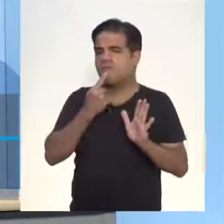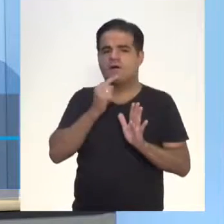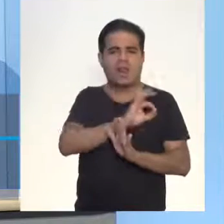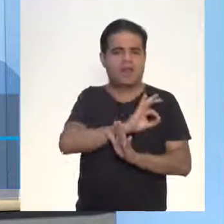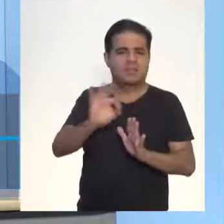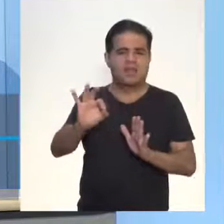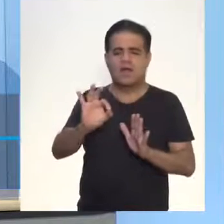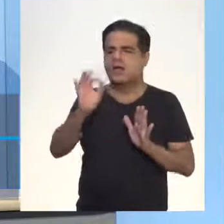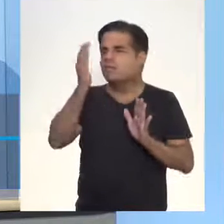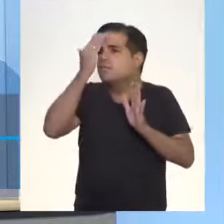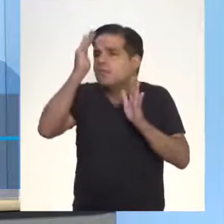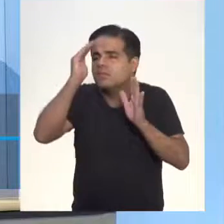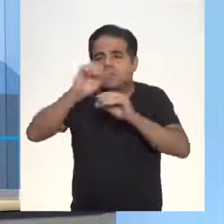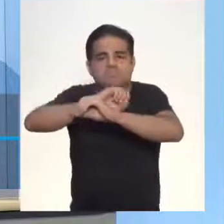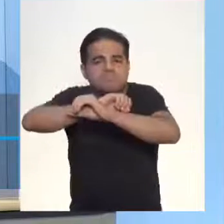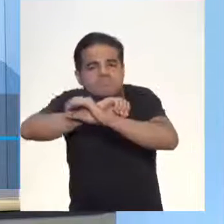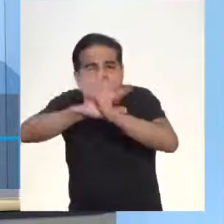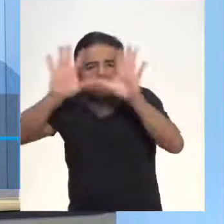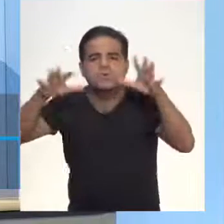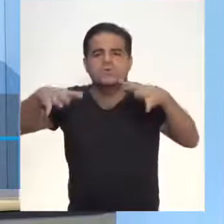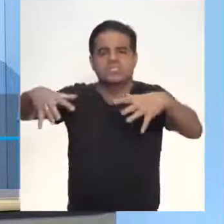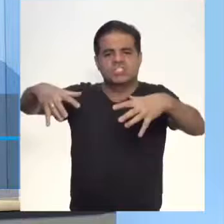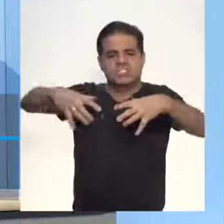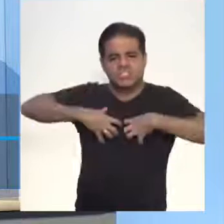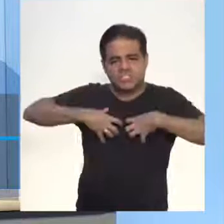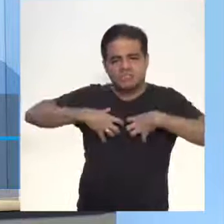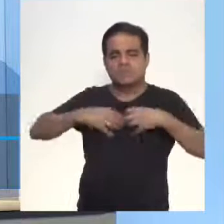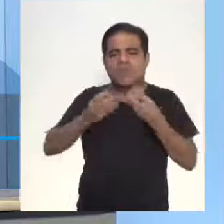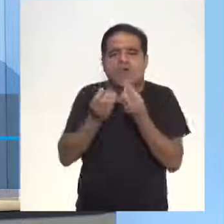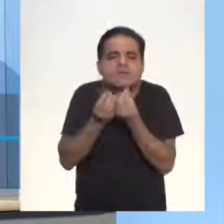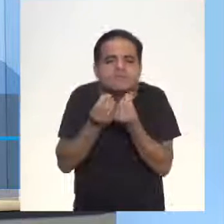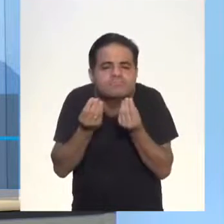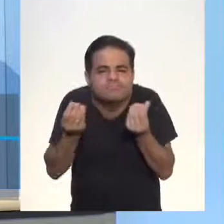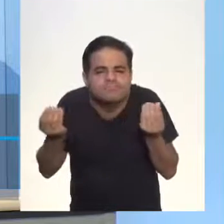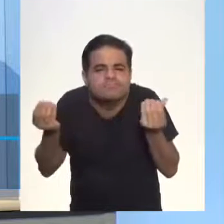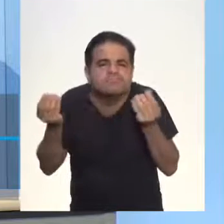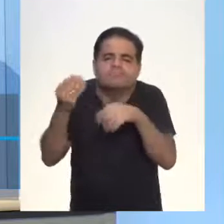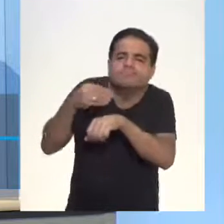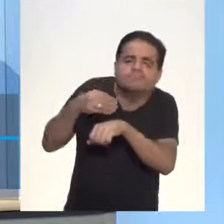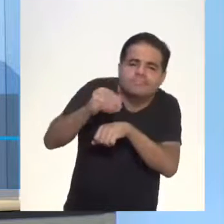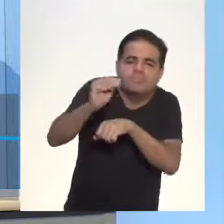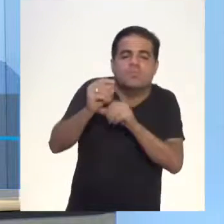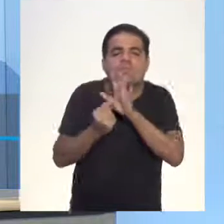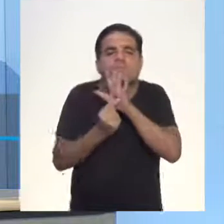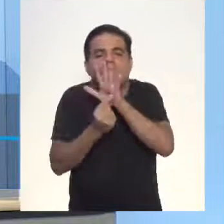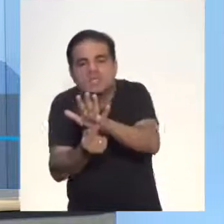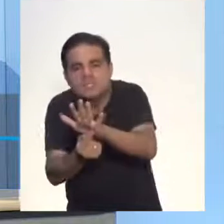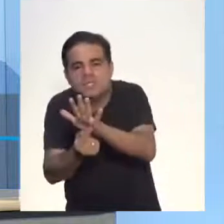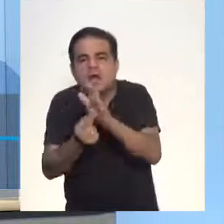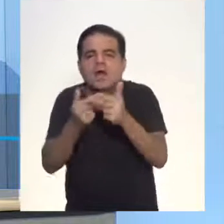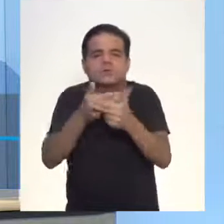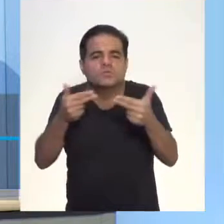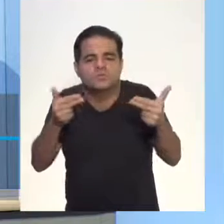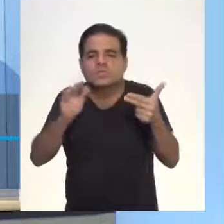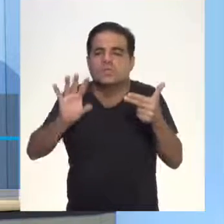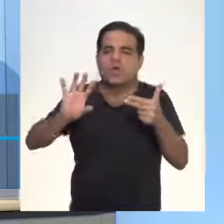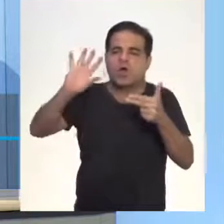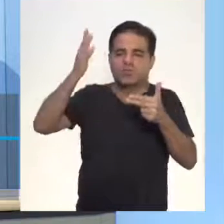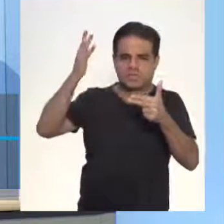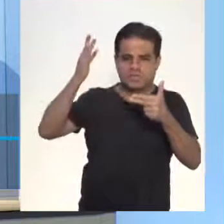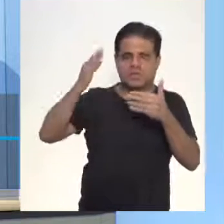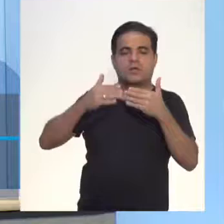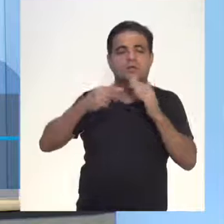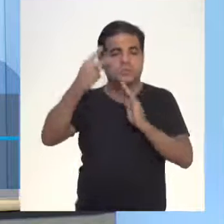deixa entender que ele quer causar algum tipo de sentimento ou sensação. Ele quer passar o que está acontecendo, né? Só o fato. Agora, já no